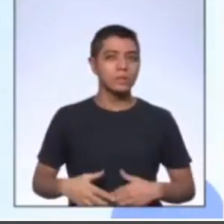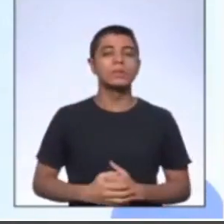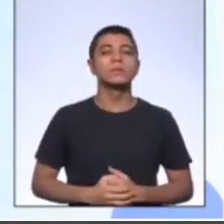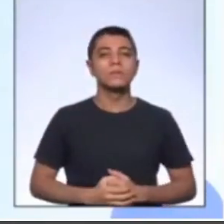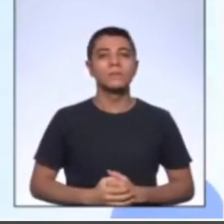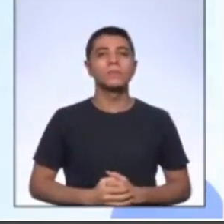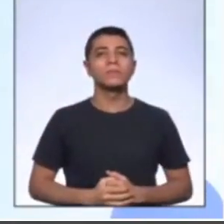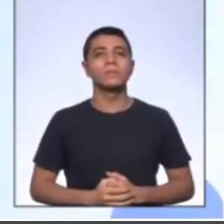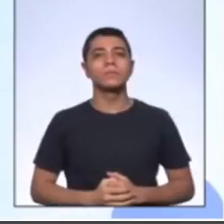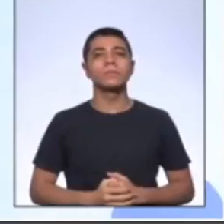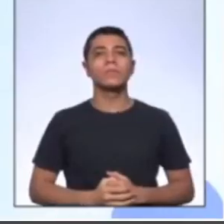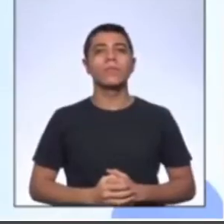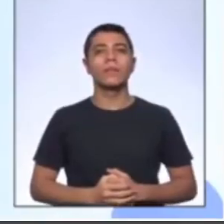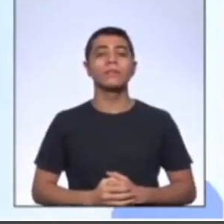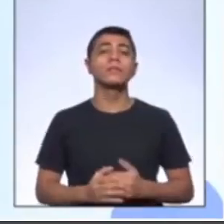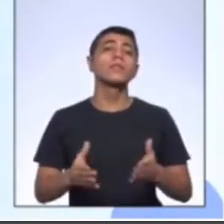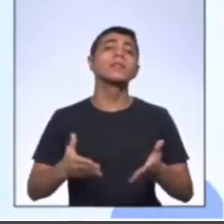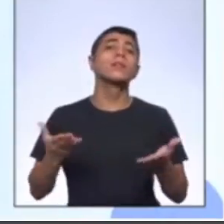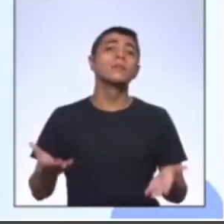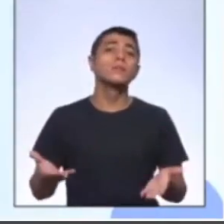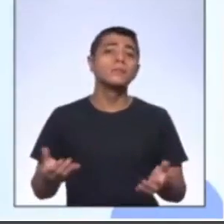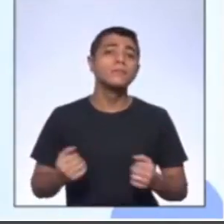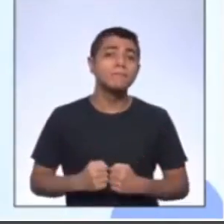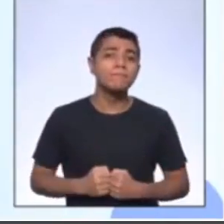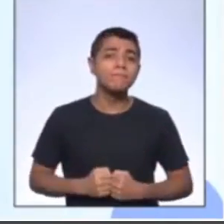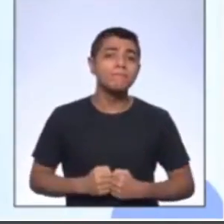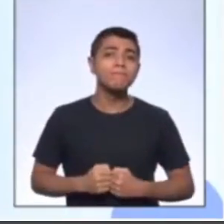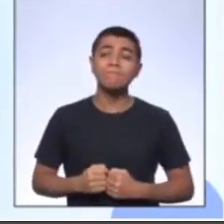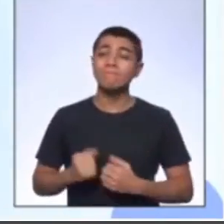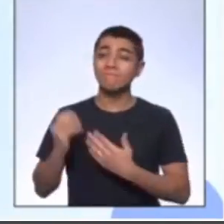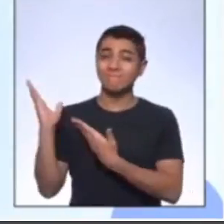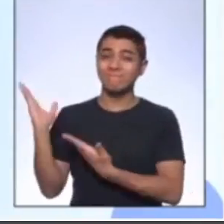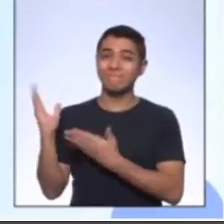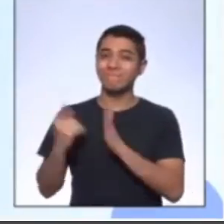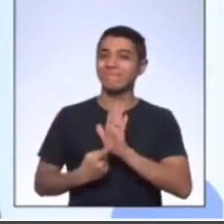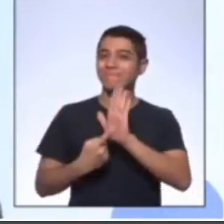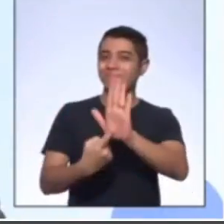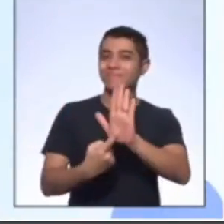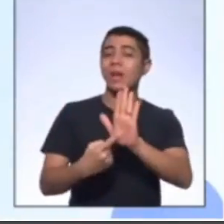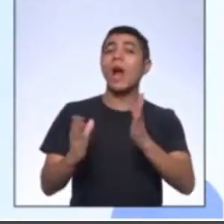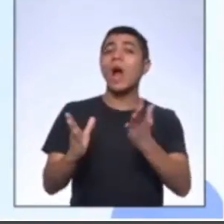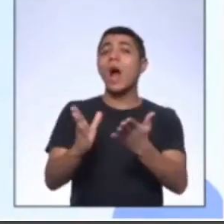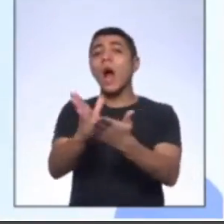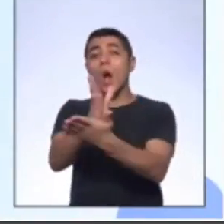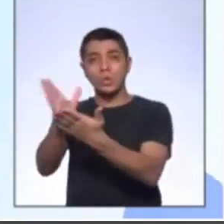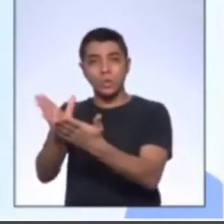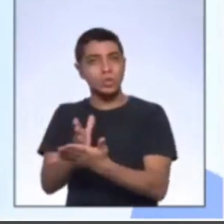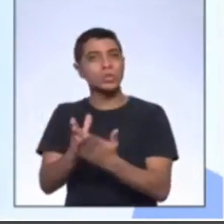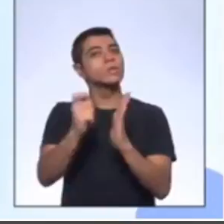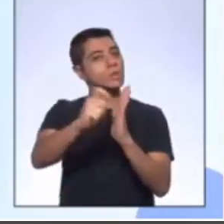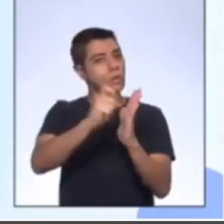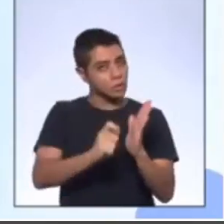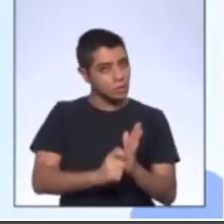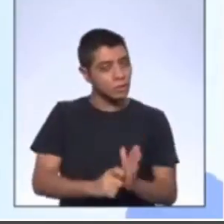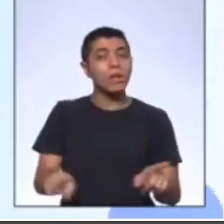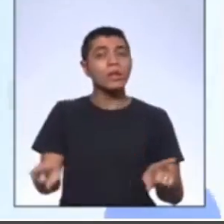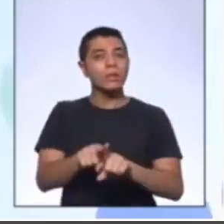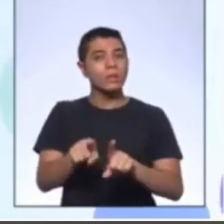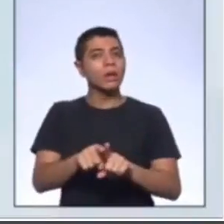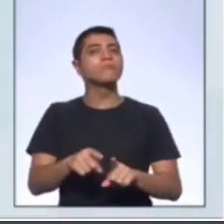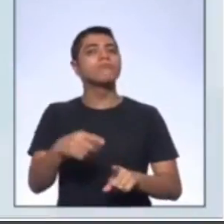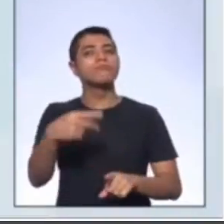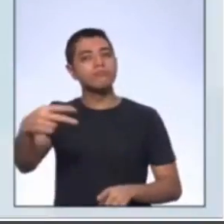perfeito então gente aqui nós temos né alguns escritores e obras da literatura expressionista